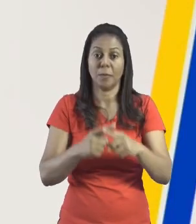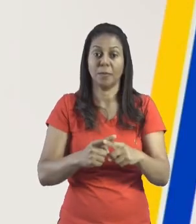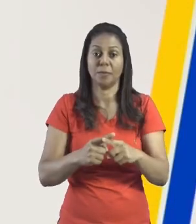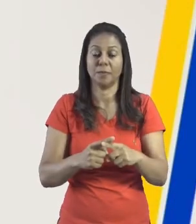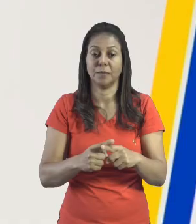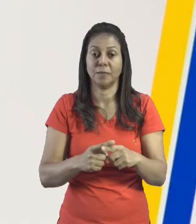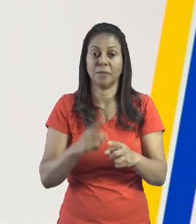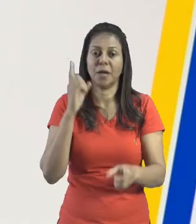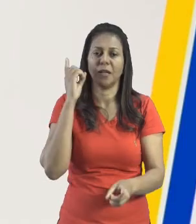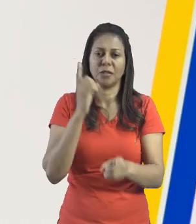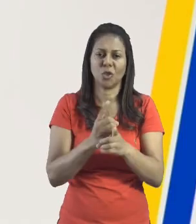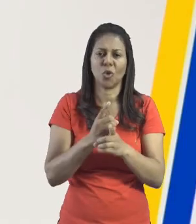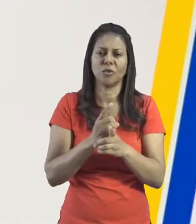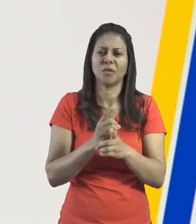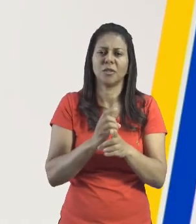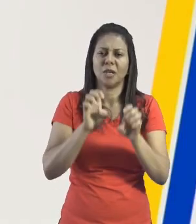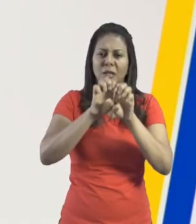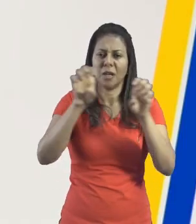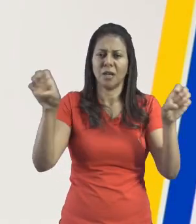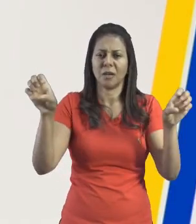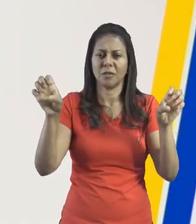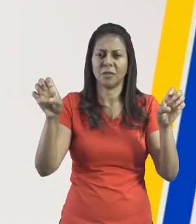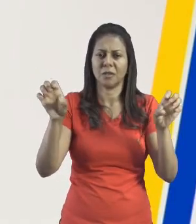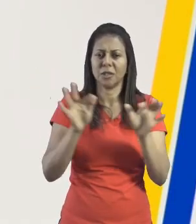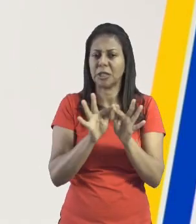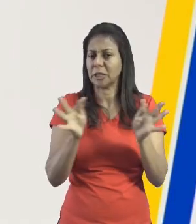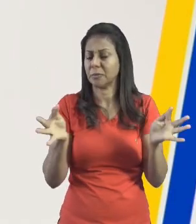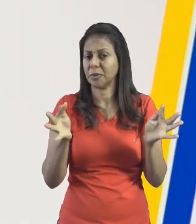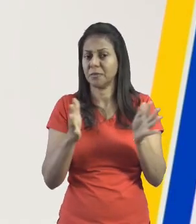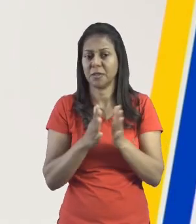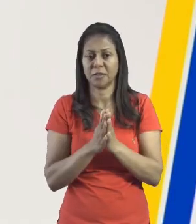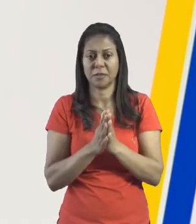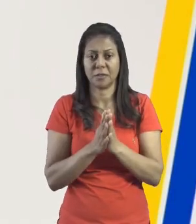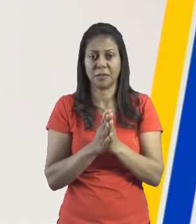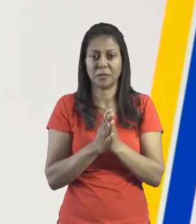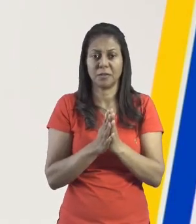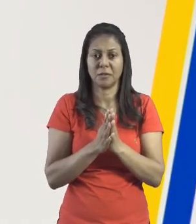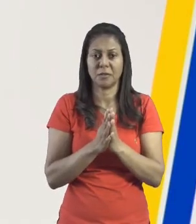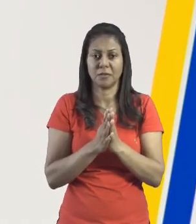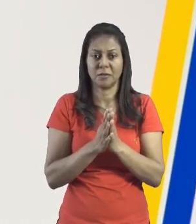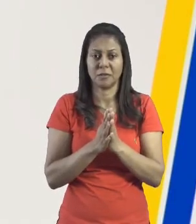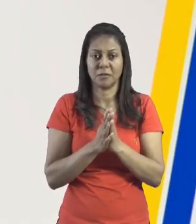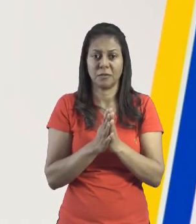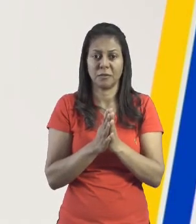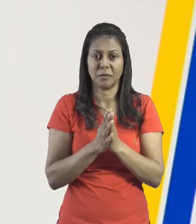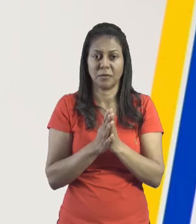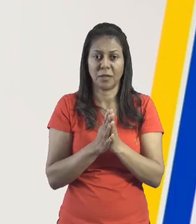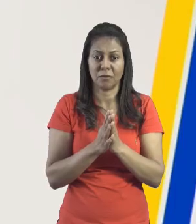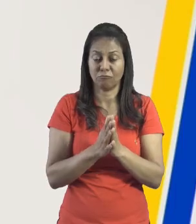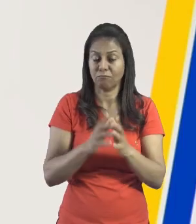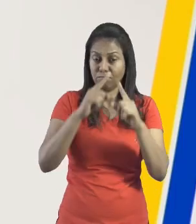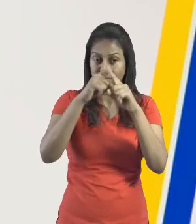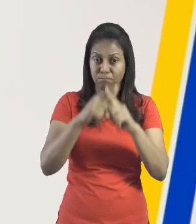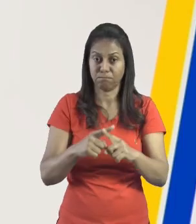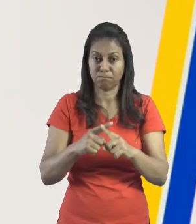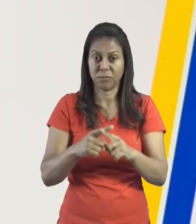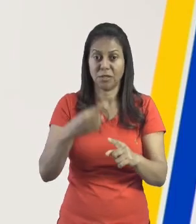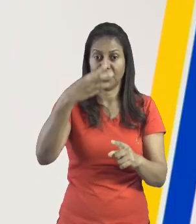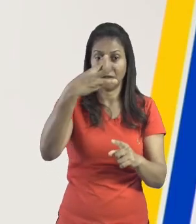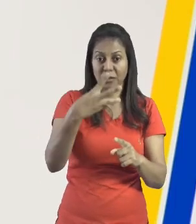para encontrarmos a equação de forma simplificada. Como assim? Eu vou multiplicar o